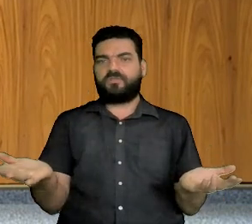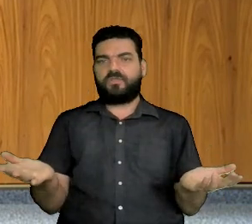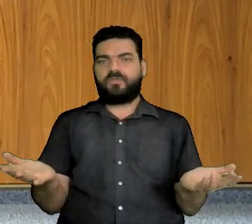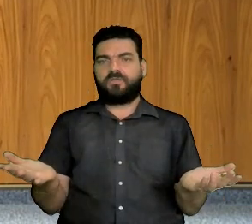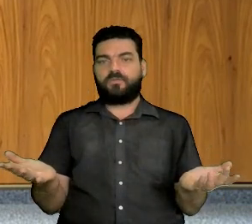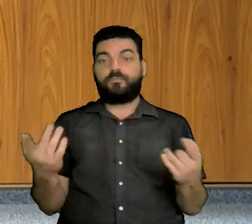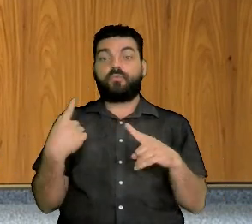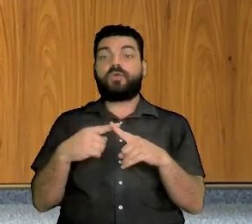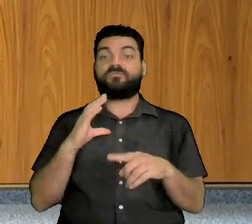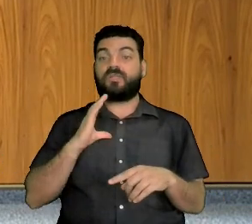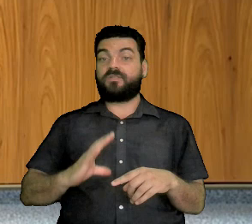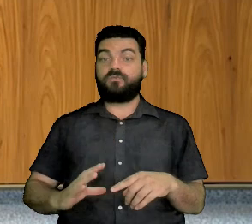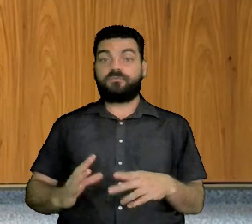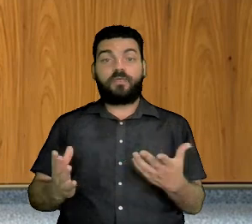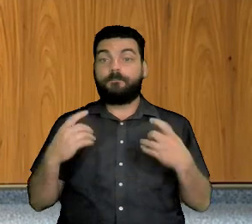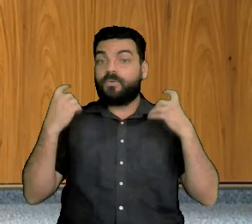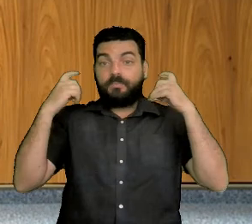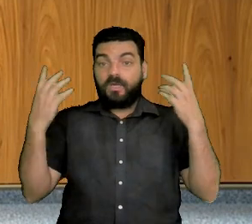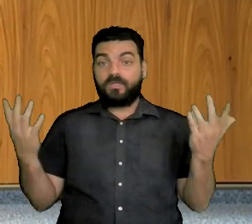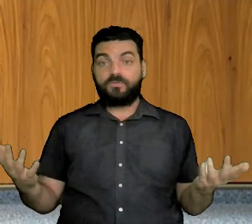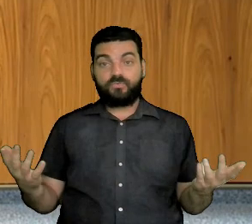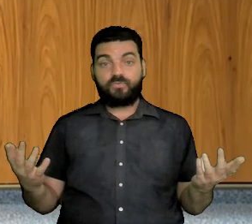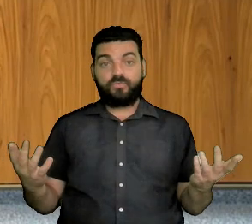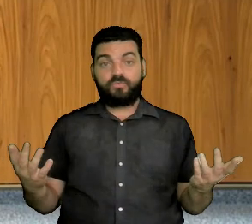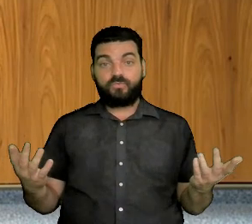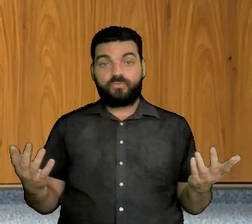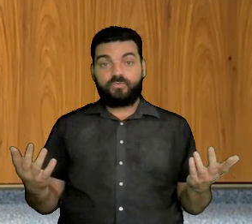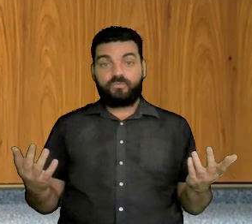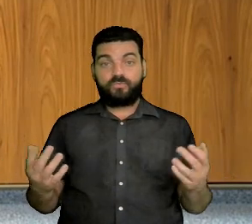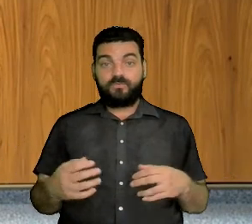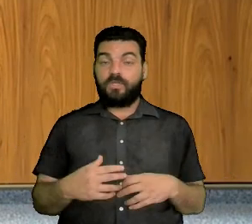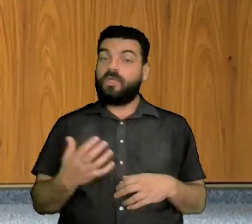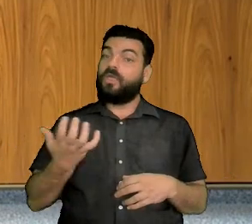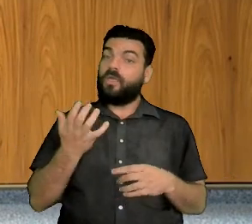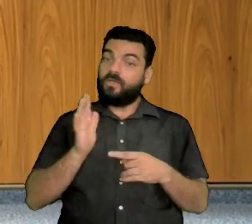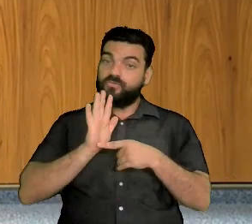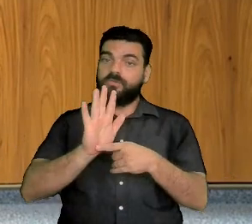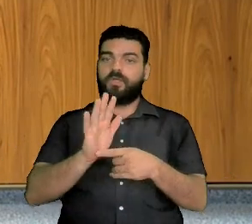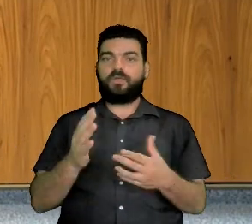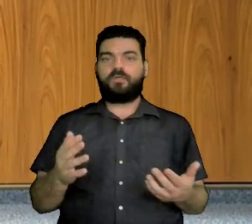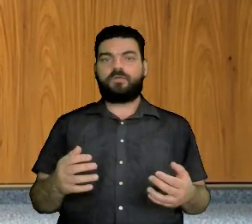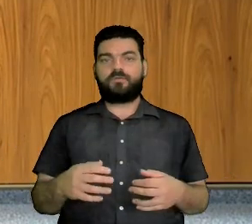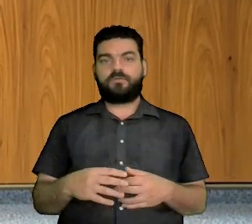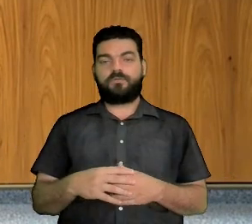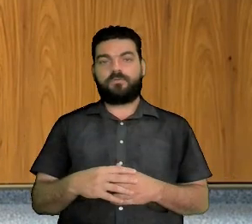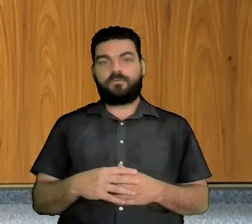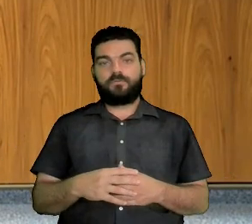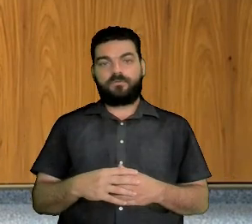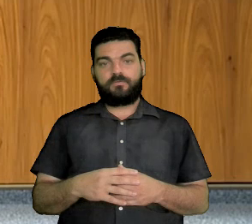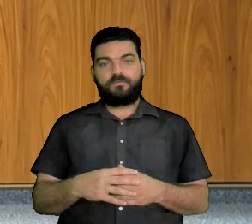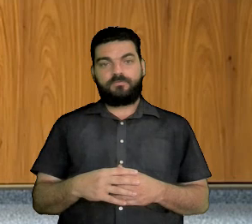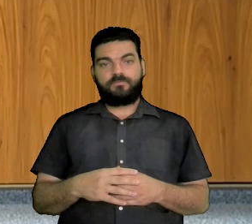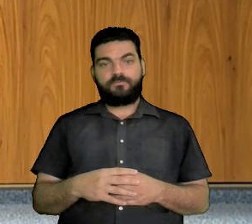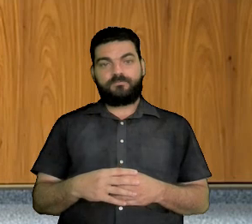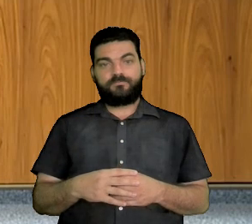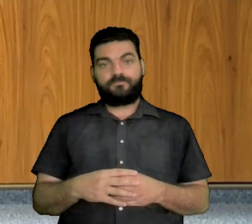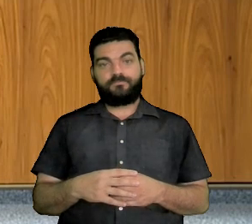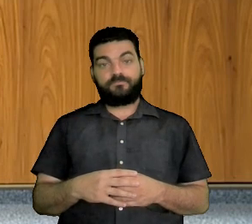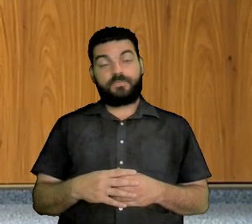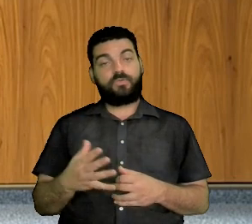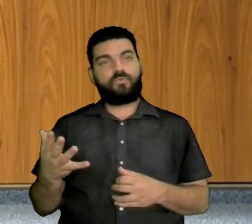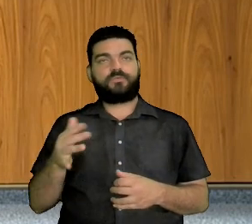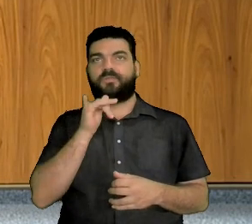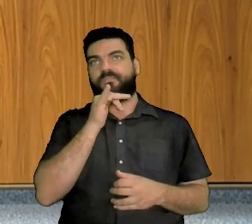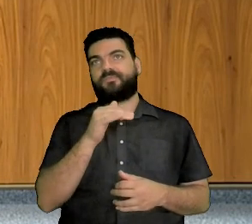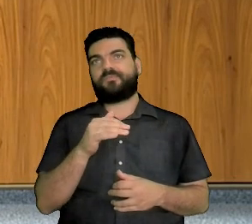dar um pouco de tranquilidade àquele cidadão que foi alvo de uma ação, uma coisa que quer colaborar com a